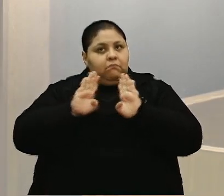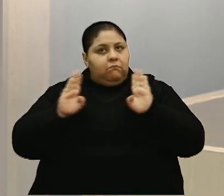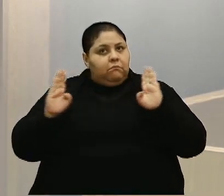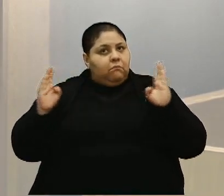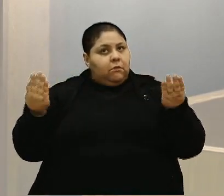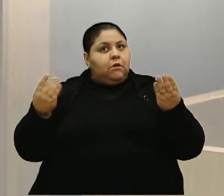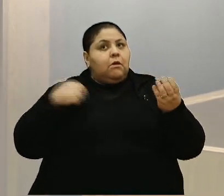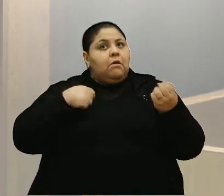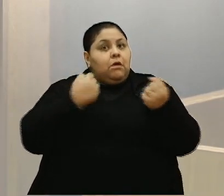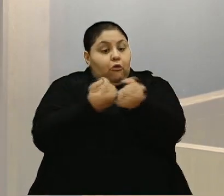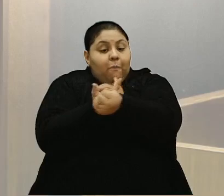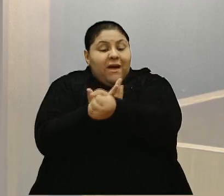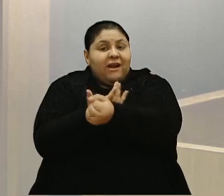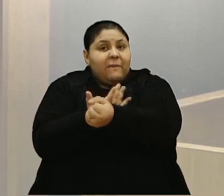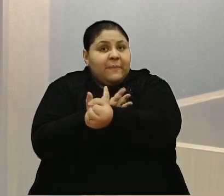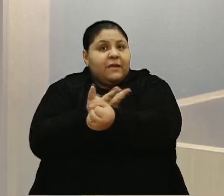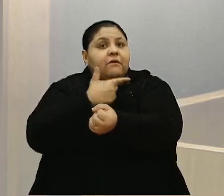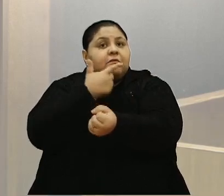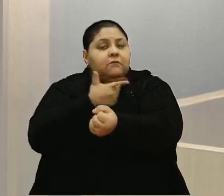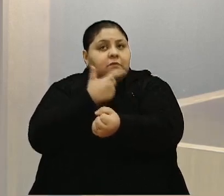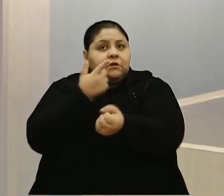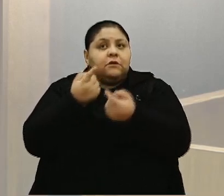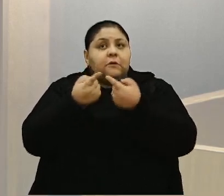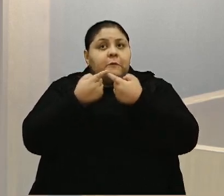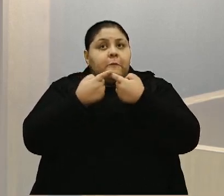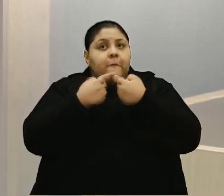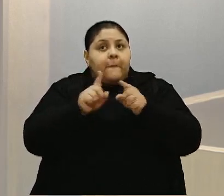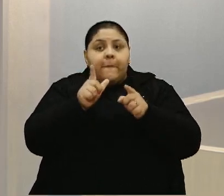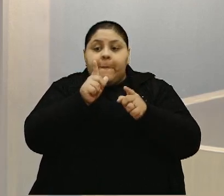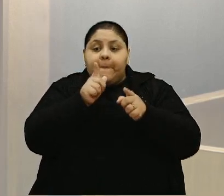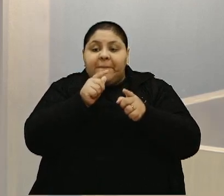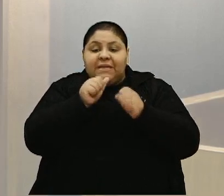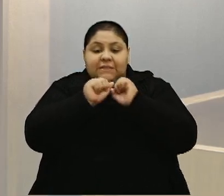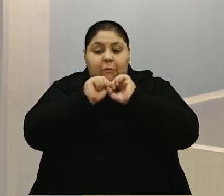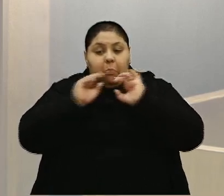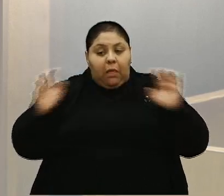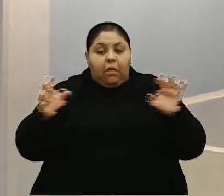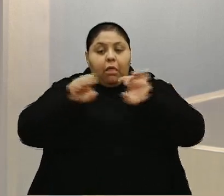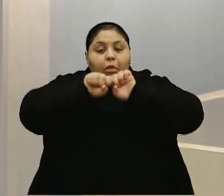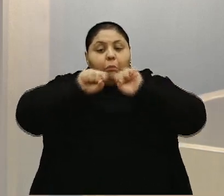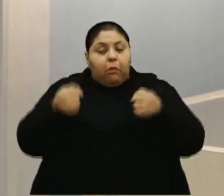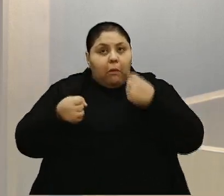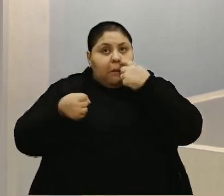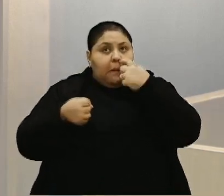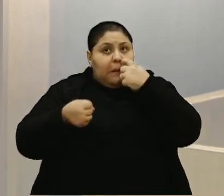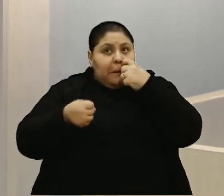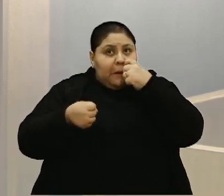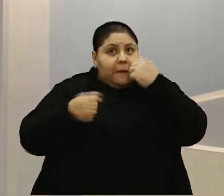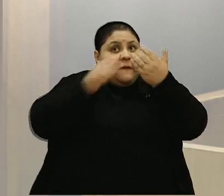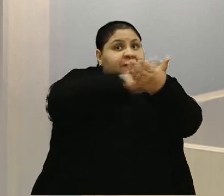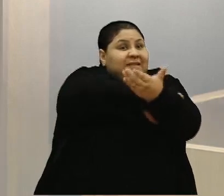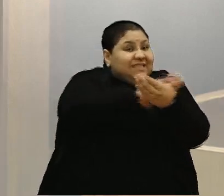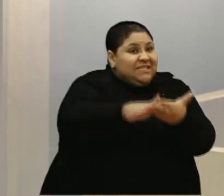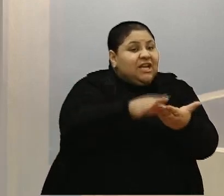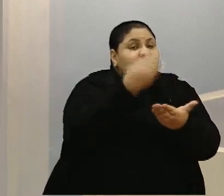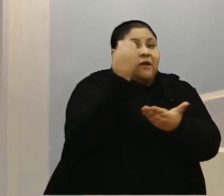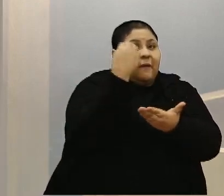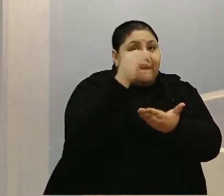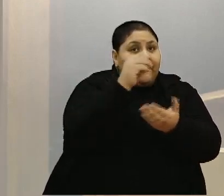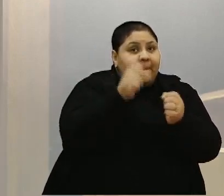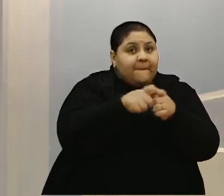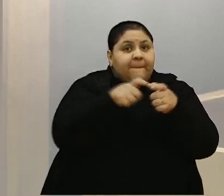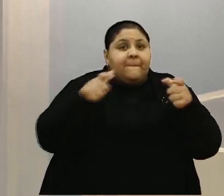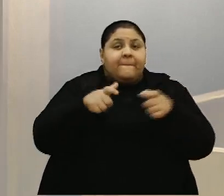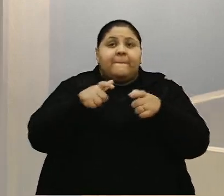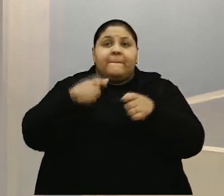me arrepio a falar. Mas se a represa tivesse rompido, ao invés da tragédia de Porto Alegre, a maior tragédia